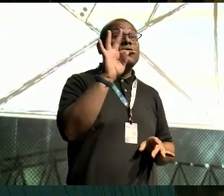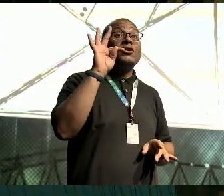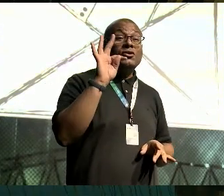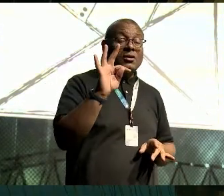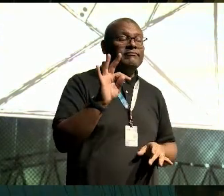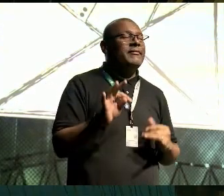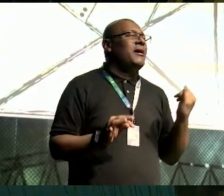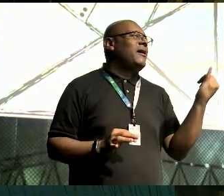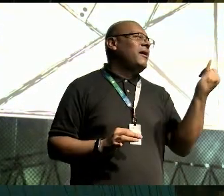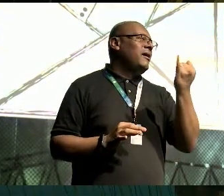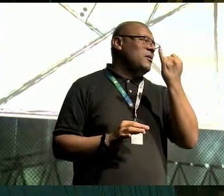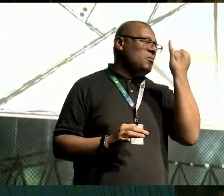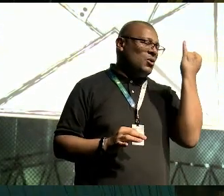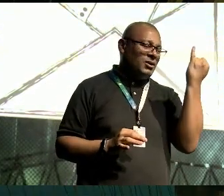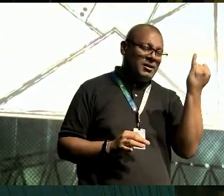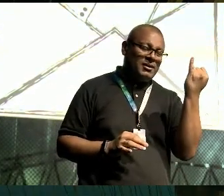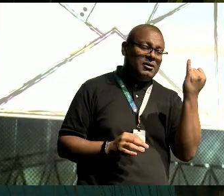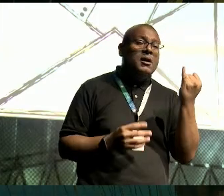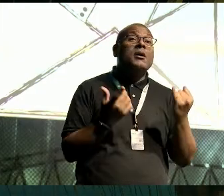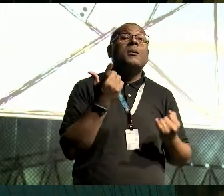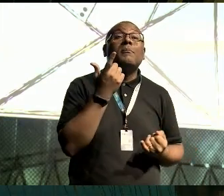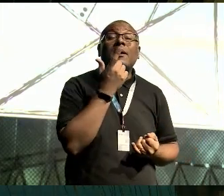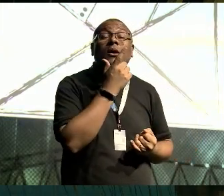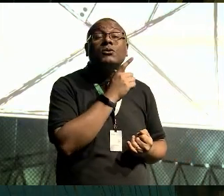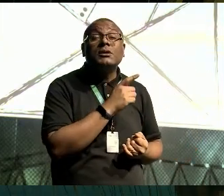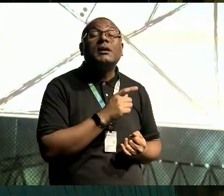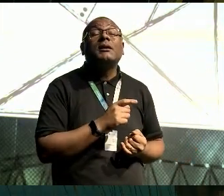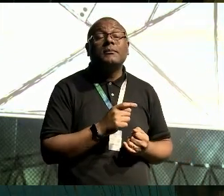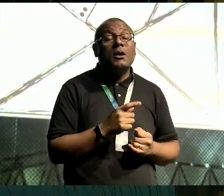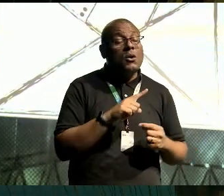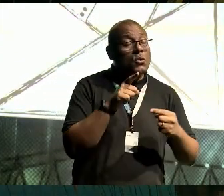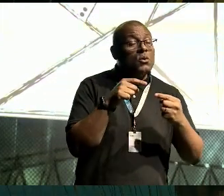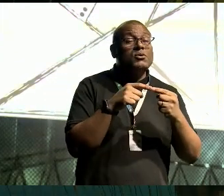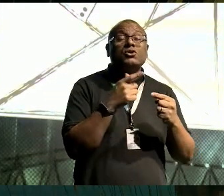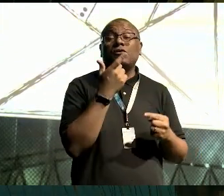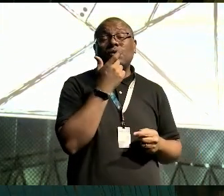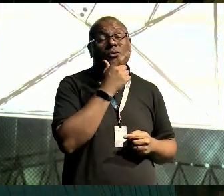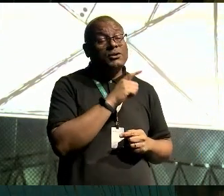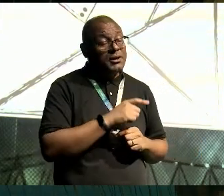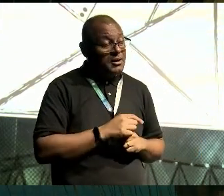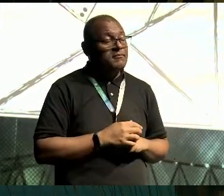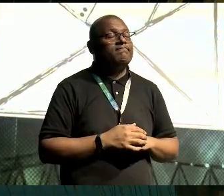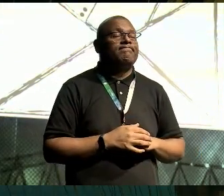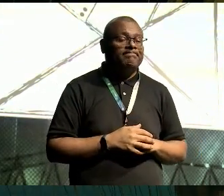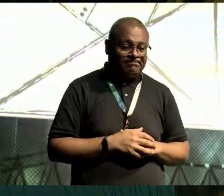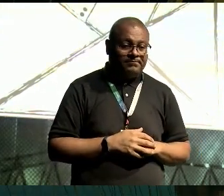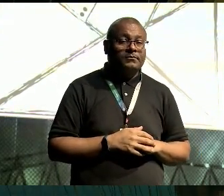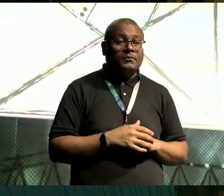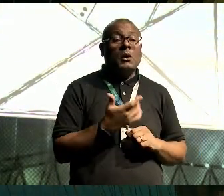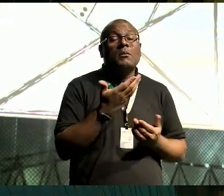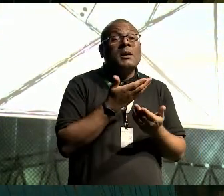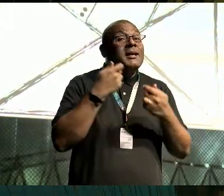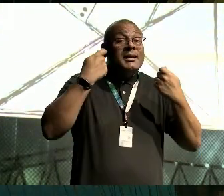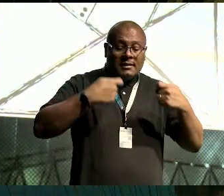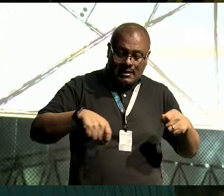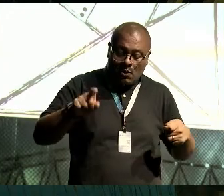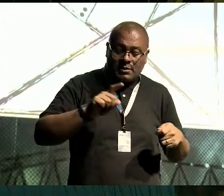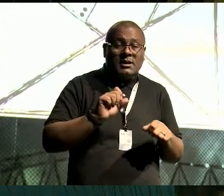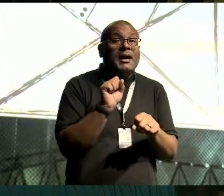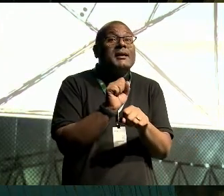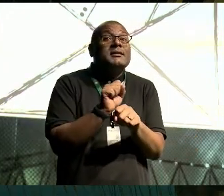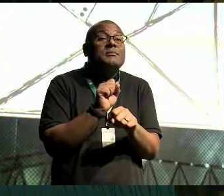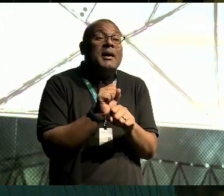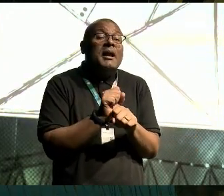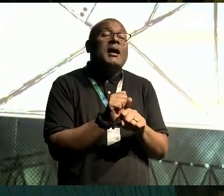assim, imprescindível, essencial para a gente conseguir atingir esse tipo de objetivo, né? Para a gente não precisar esperar um